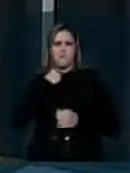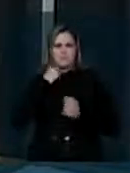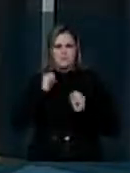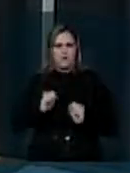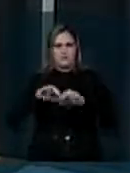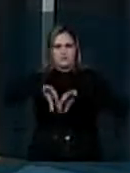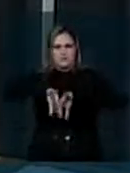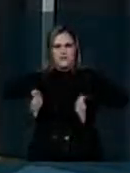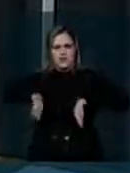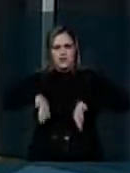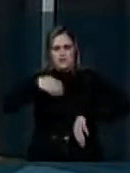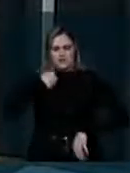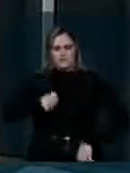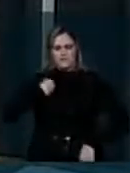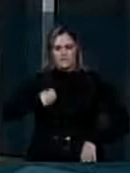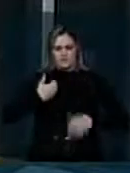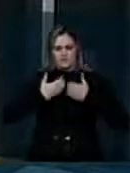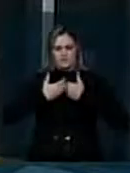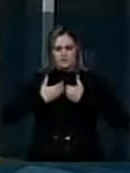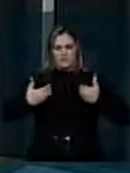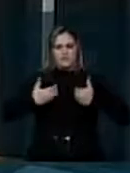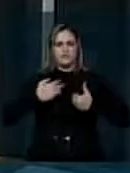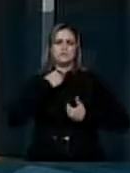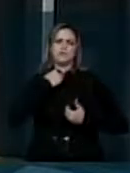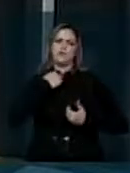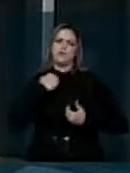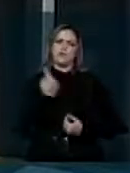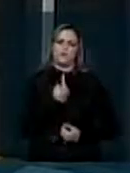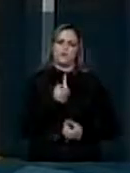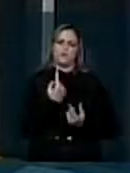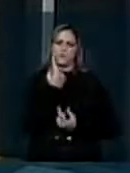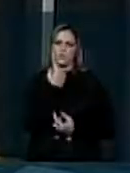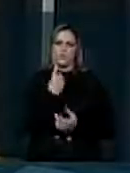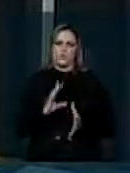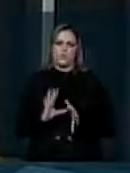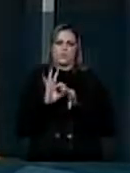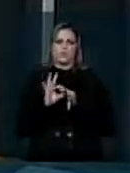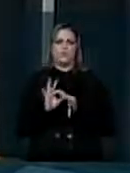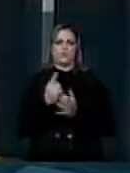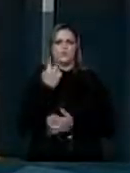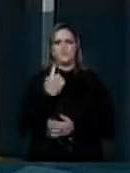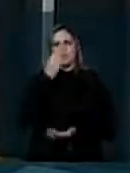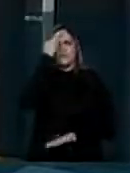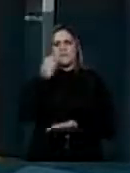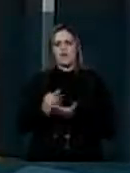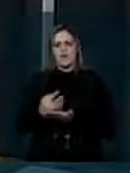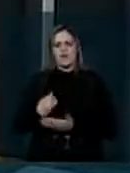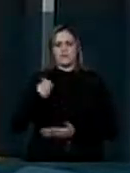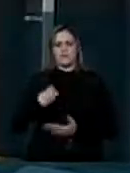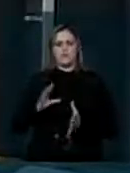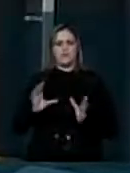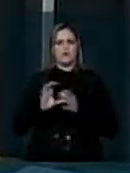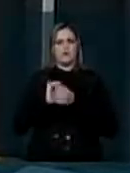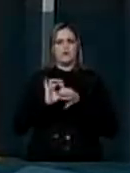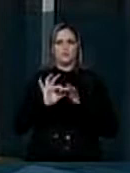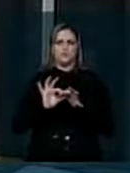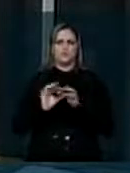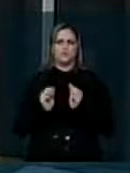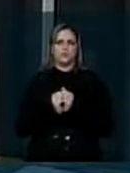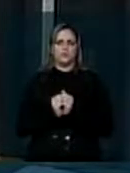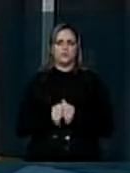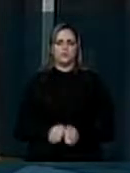gente em duas, de maneira esquizofrênica. Nós somos um só, vivemos a fé encarnada na vida. E eu acho